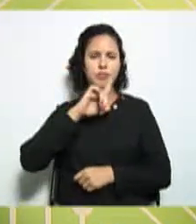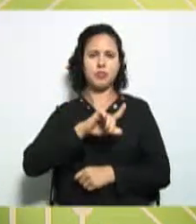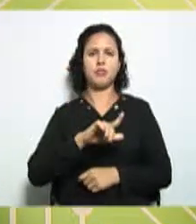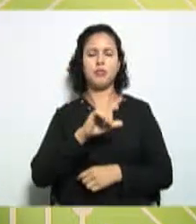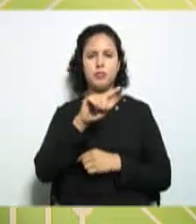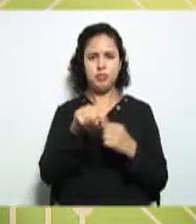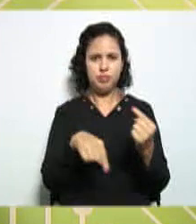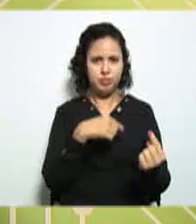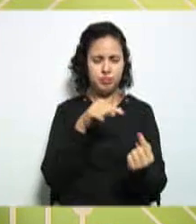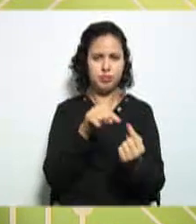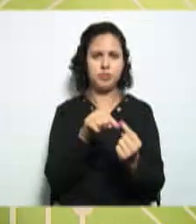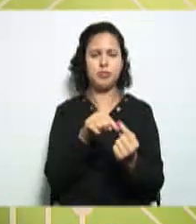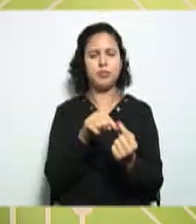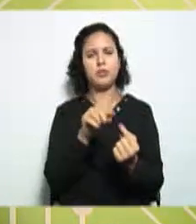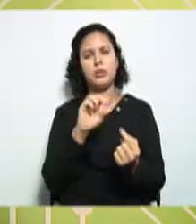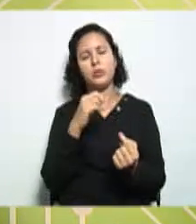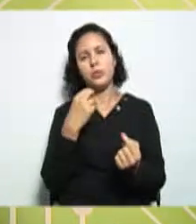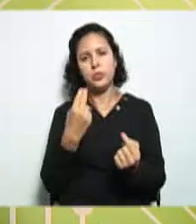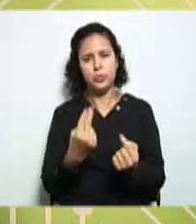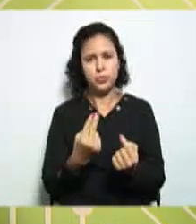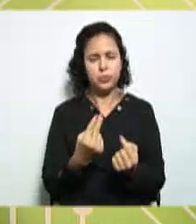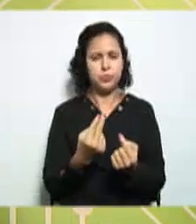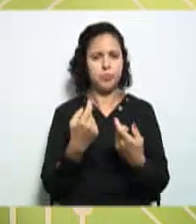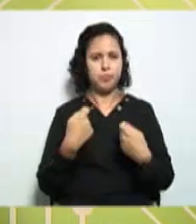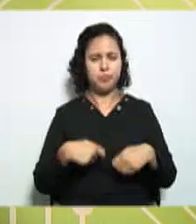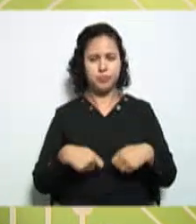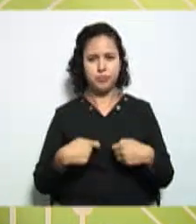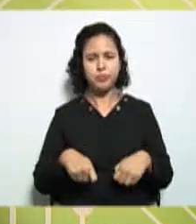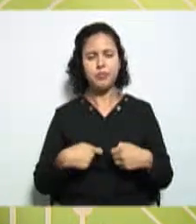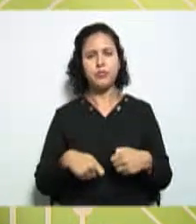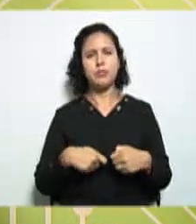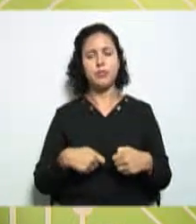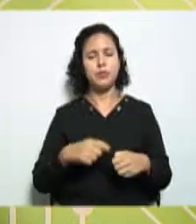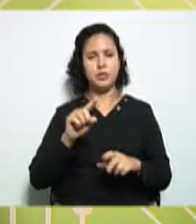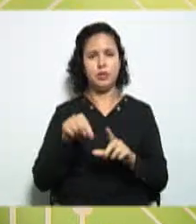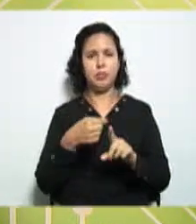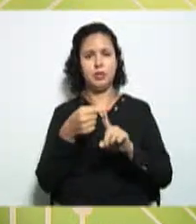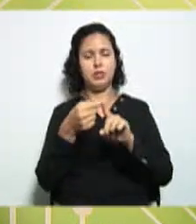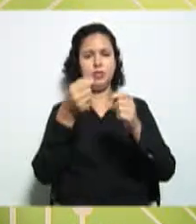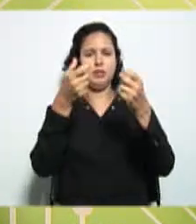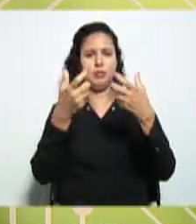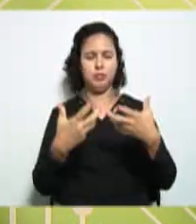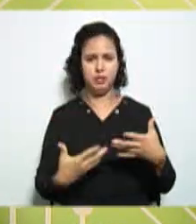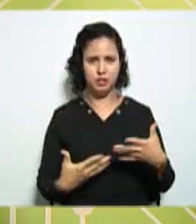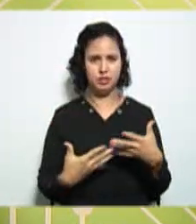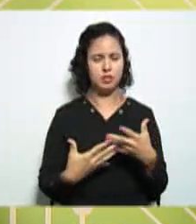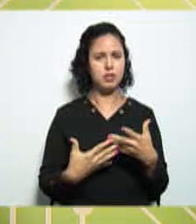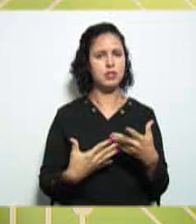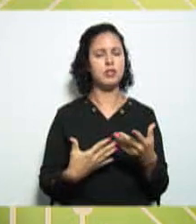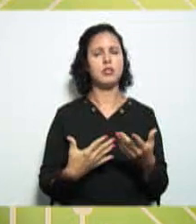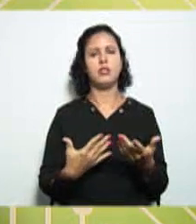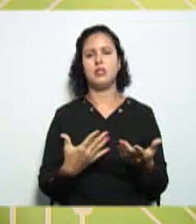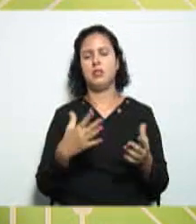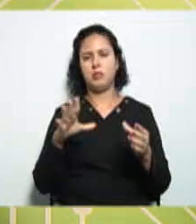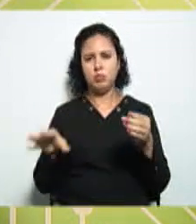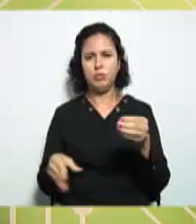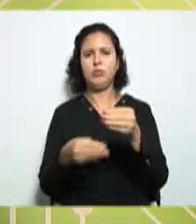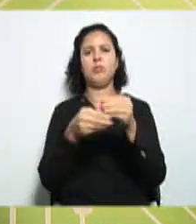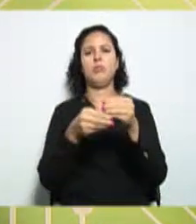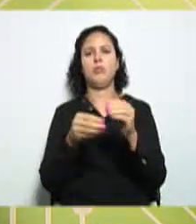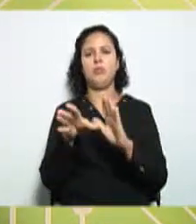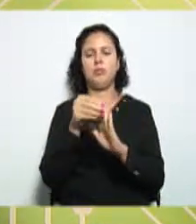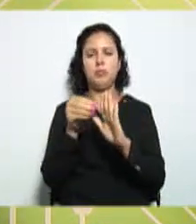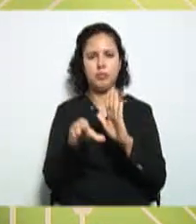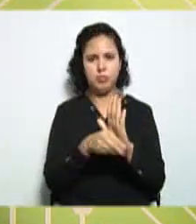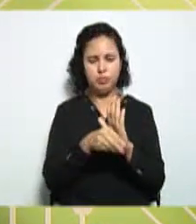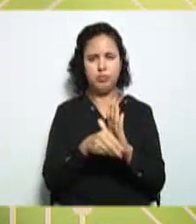os objetivos, ou se a gente tem que dar mais uma explicada, né? Tem que dar mais uma incrementada aí no